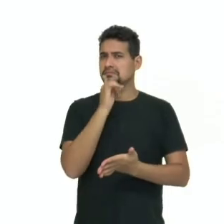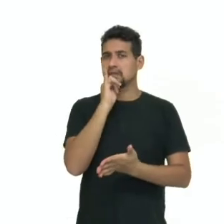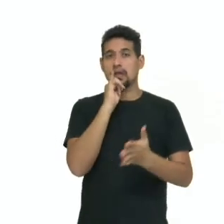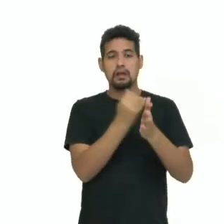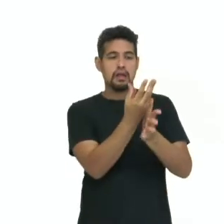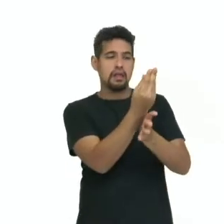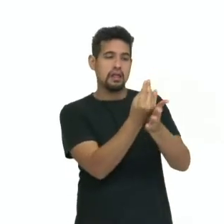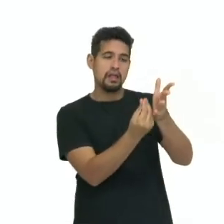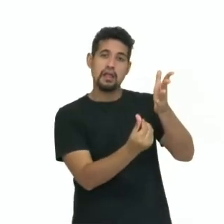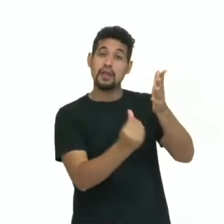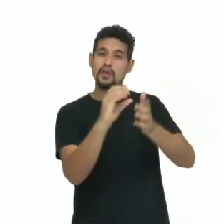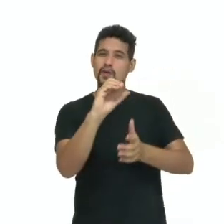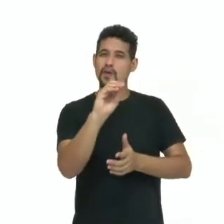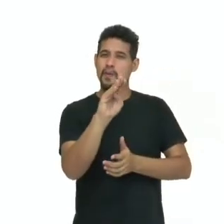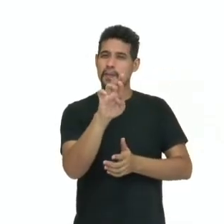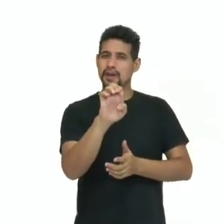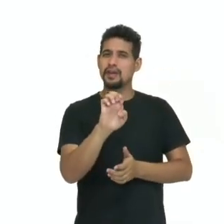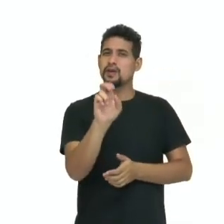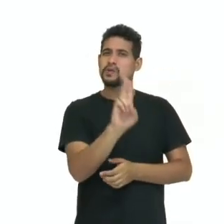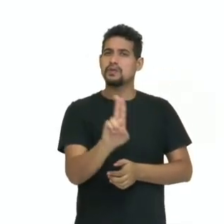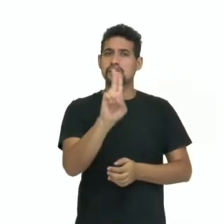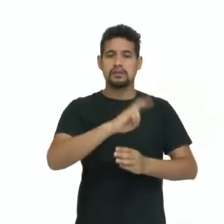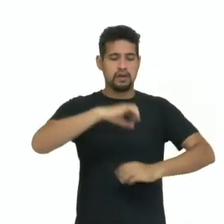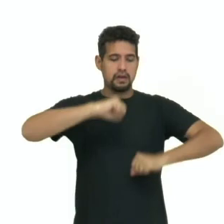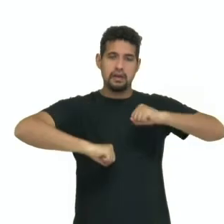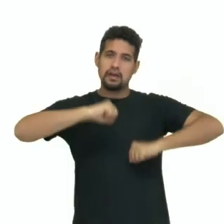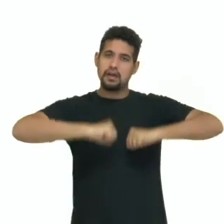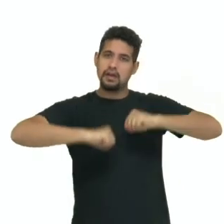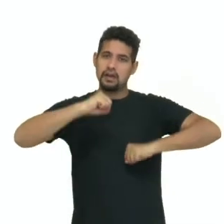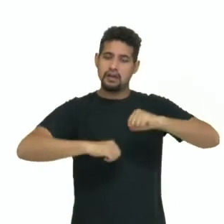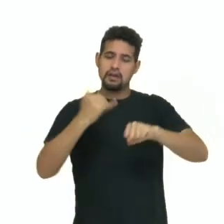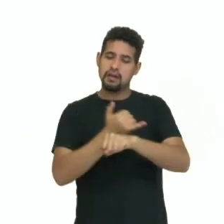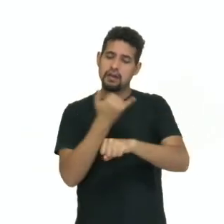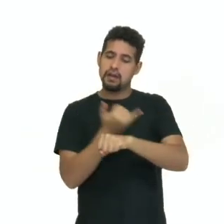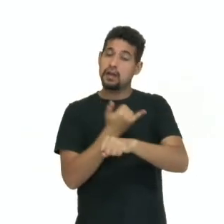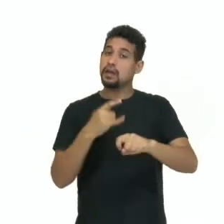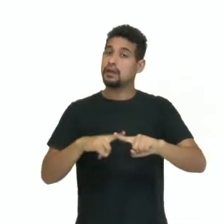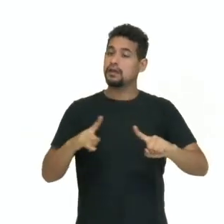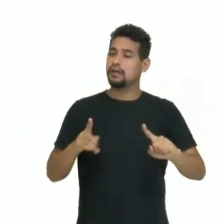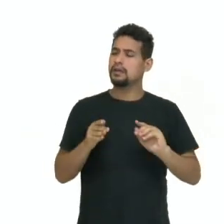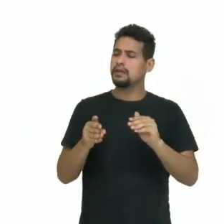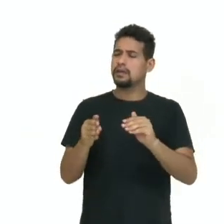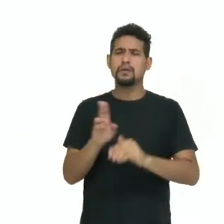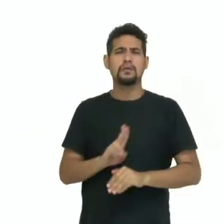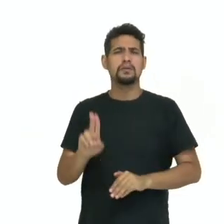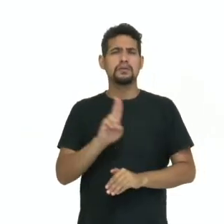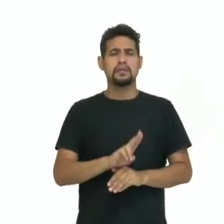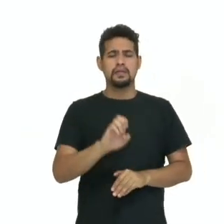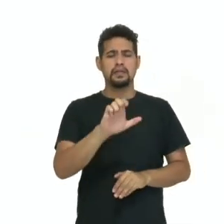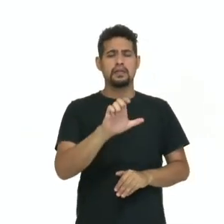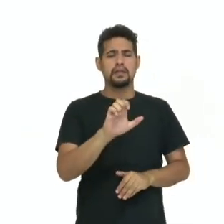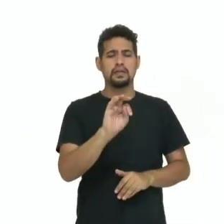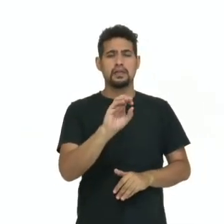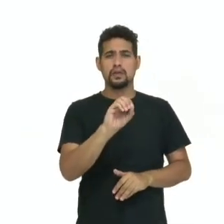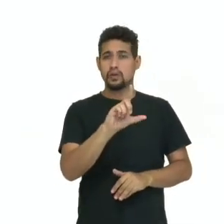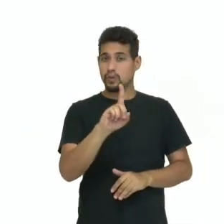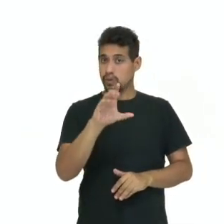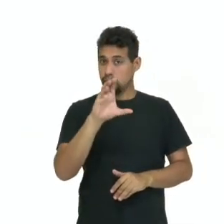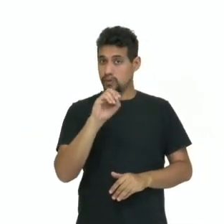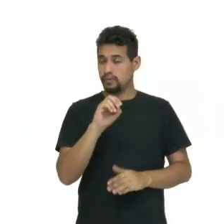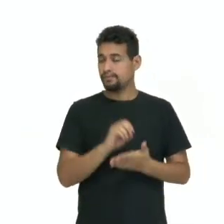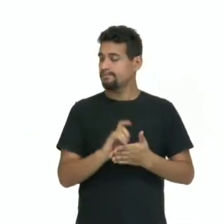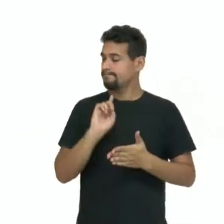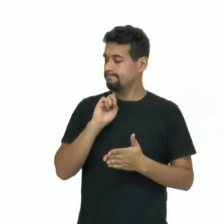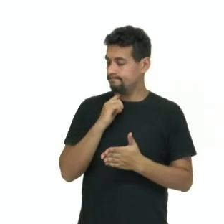purificação do cobre, bastante utilizado na indústria metalúrgica, sendo que no ânodo é colocado um eletrodo de cobre impuro,